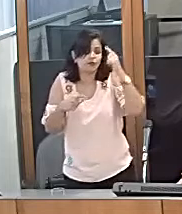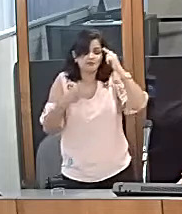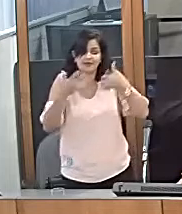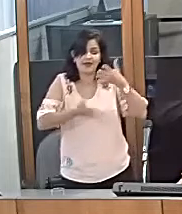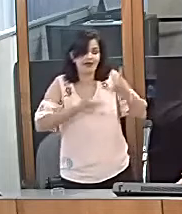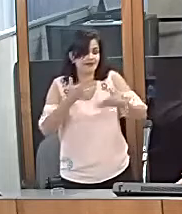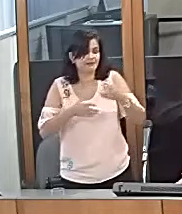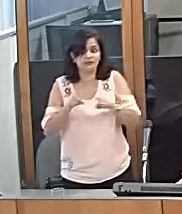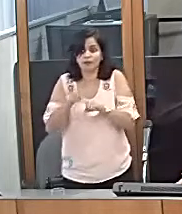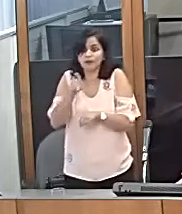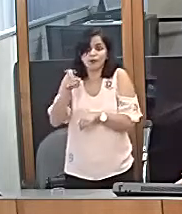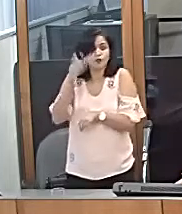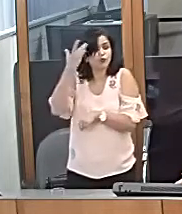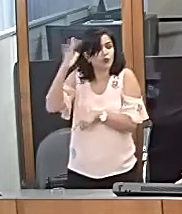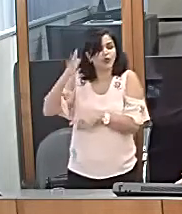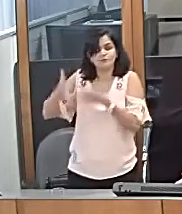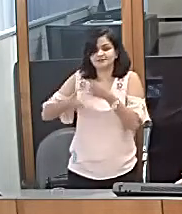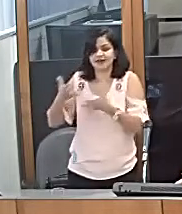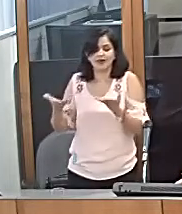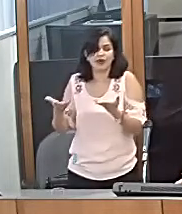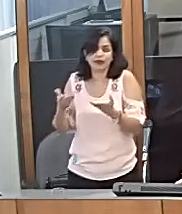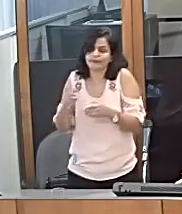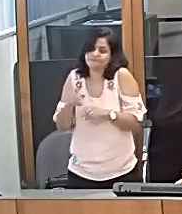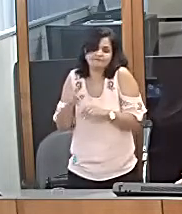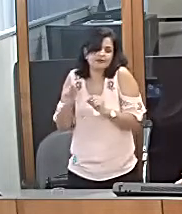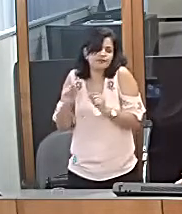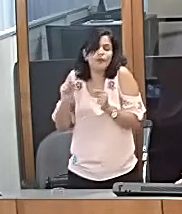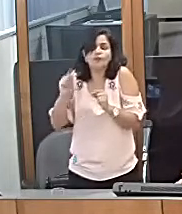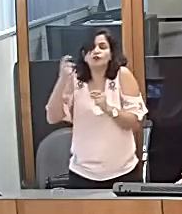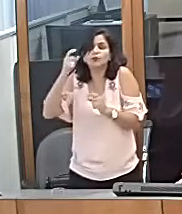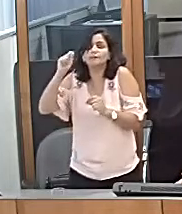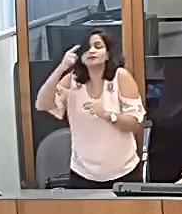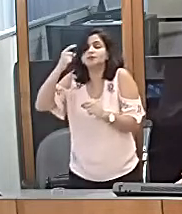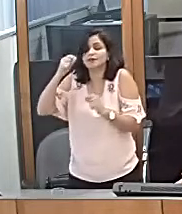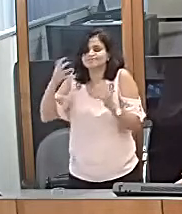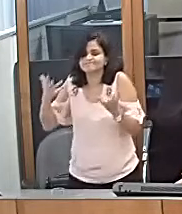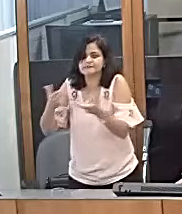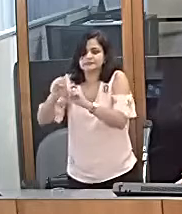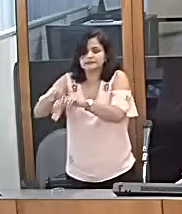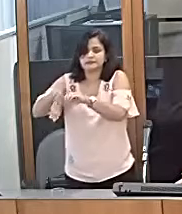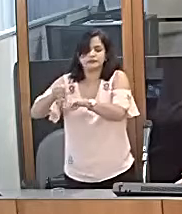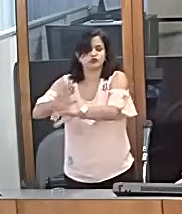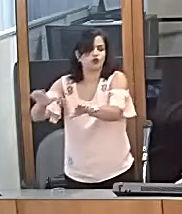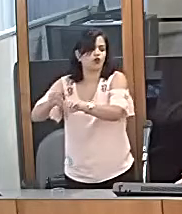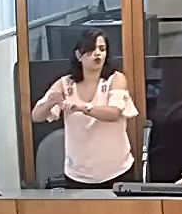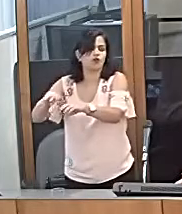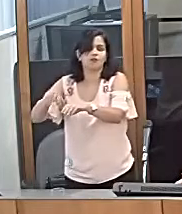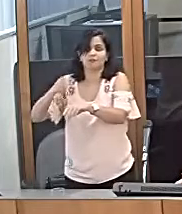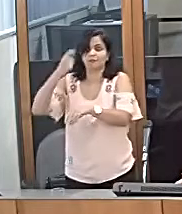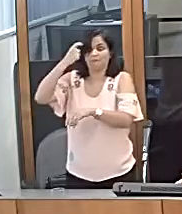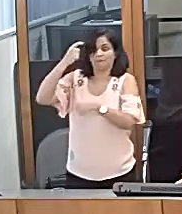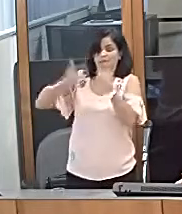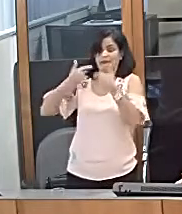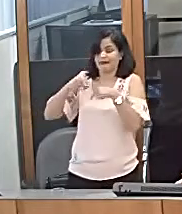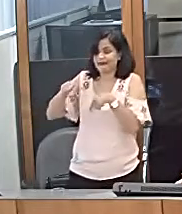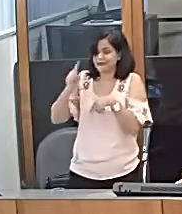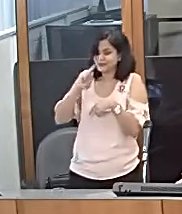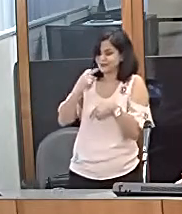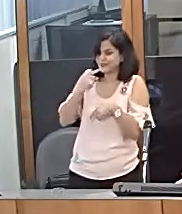uma interação com duas línguas no mesmo espaço, dessa forma como é a política de educação